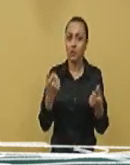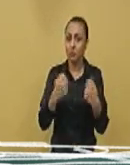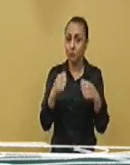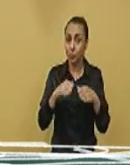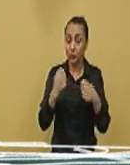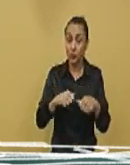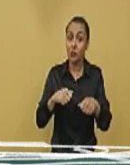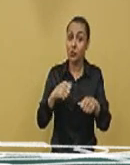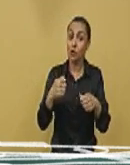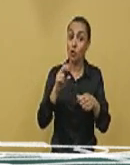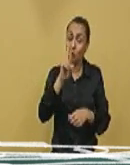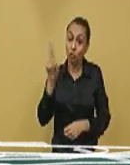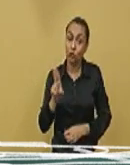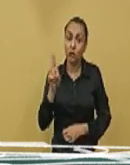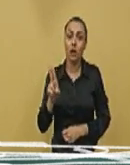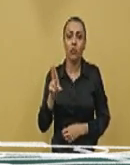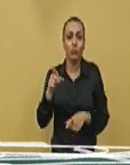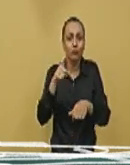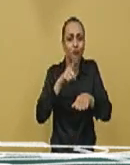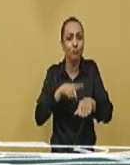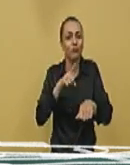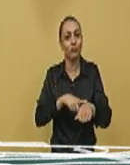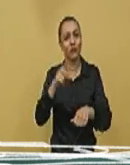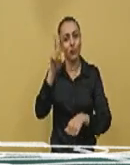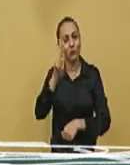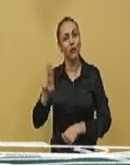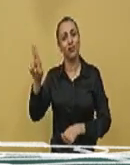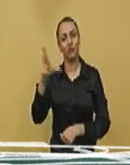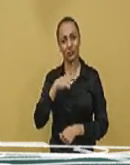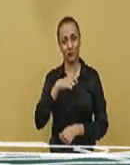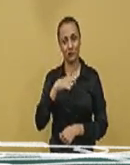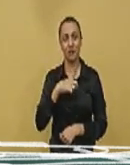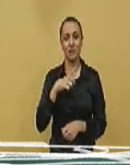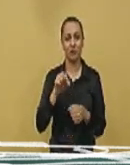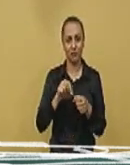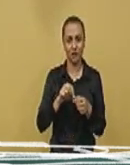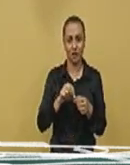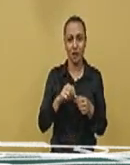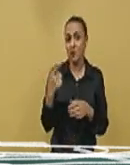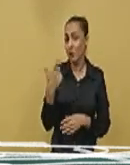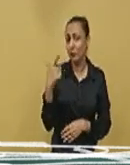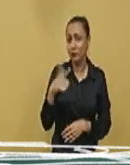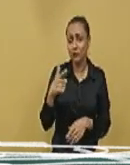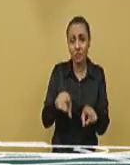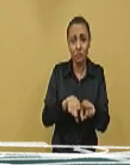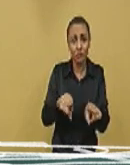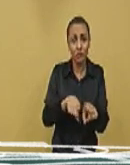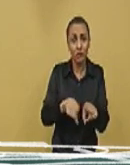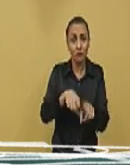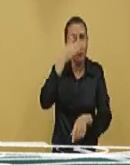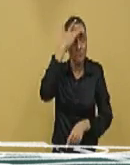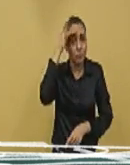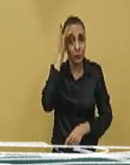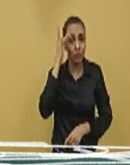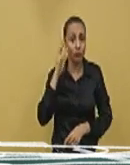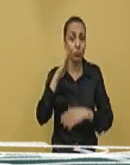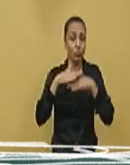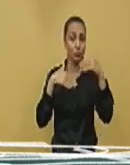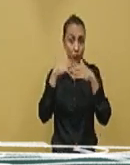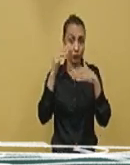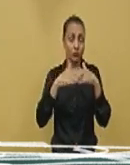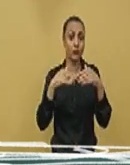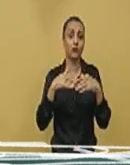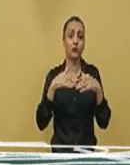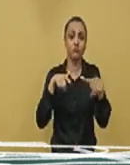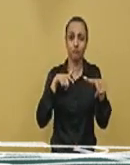o tempo que a universidade tem para fazer isso. E outra, nós não temos disponibilização de pessoas